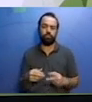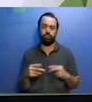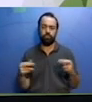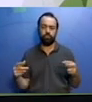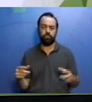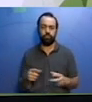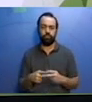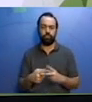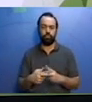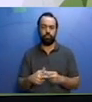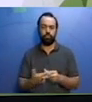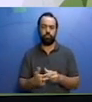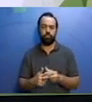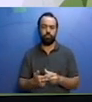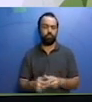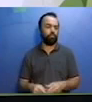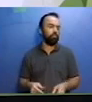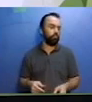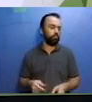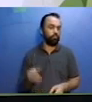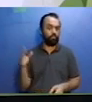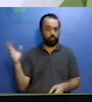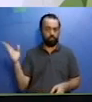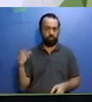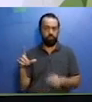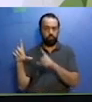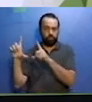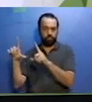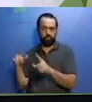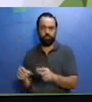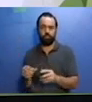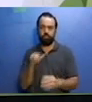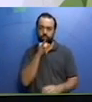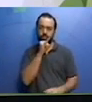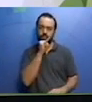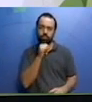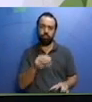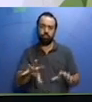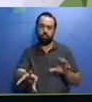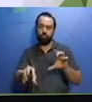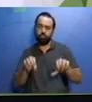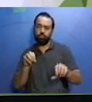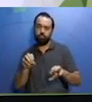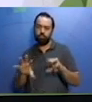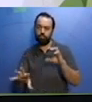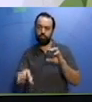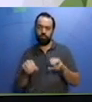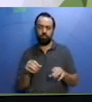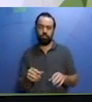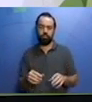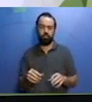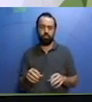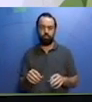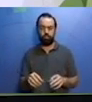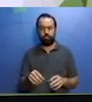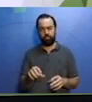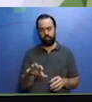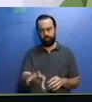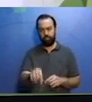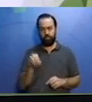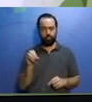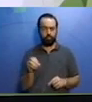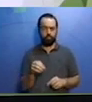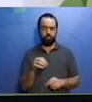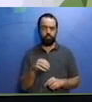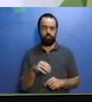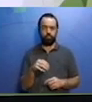ferramentas. Nessa imagem, nós temos um exemplo de catação sendo feita na triagem de frutas.